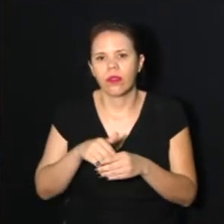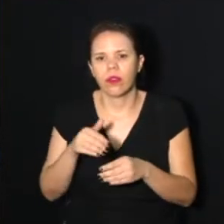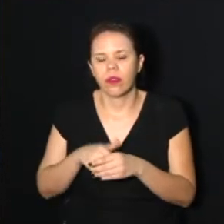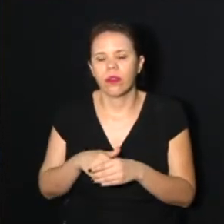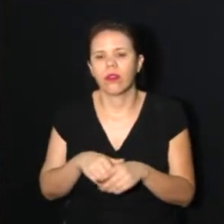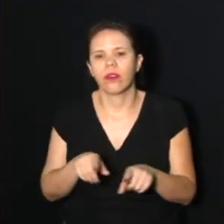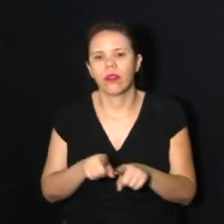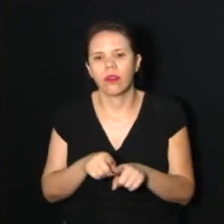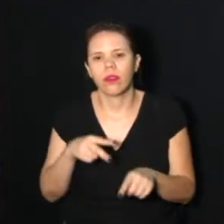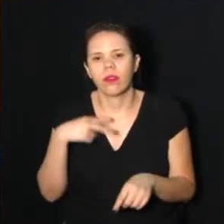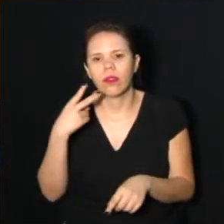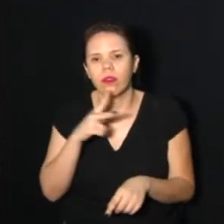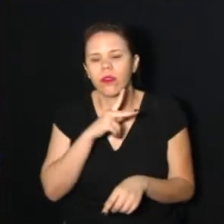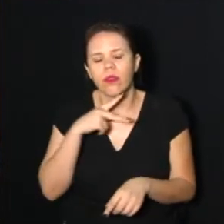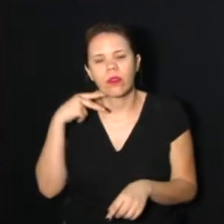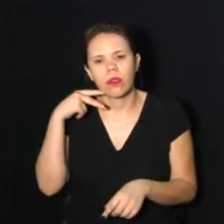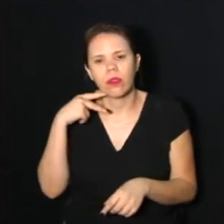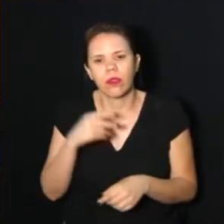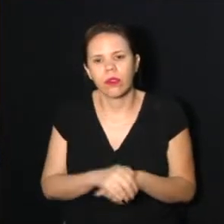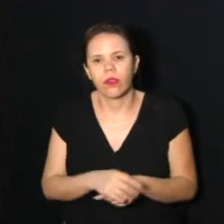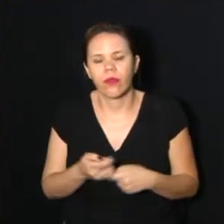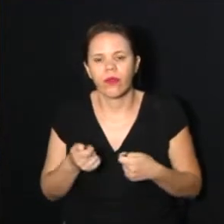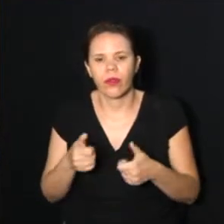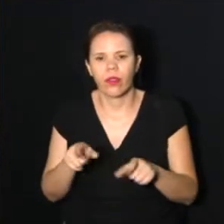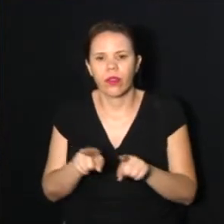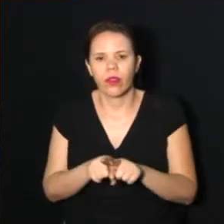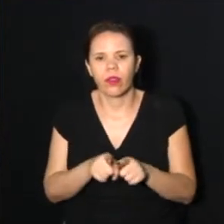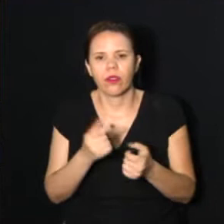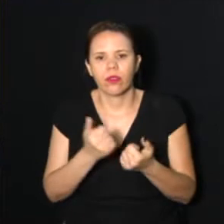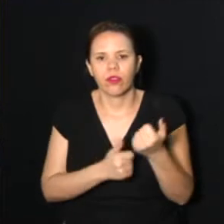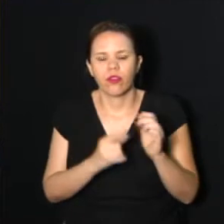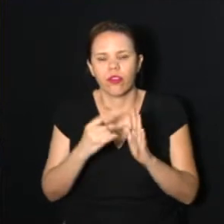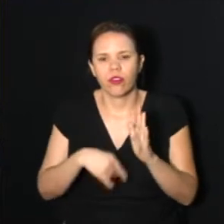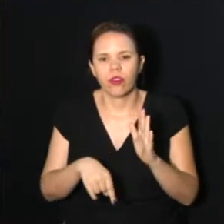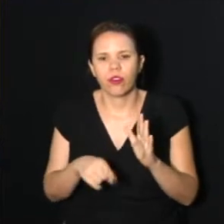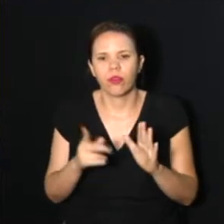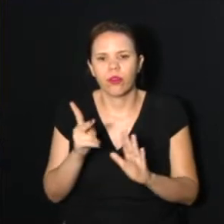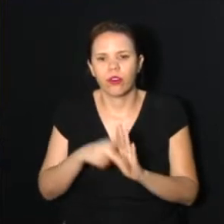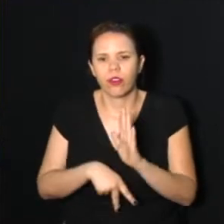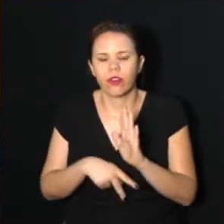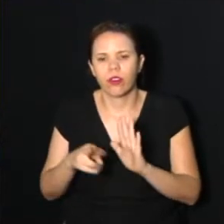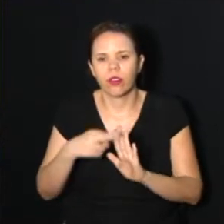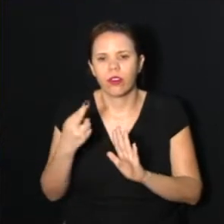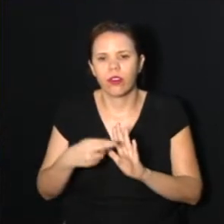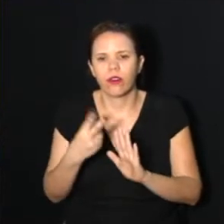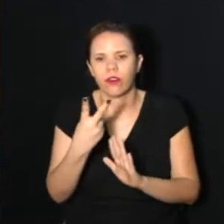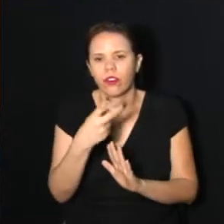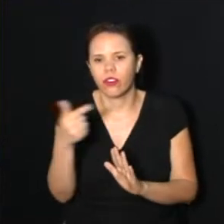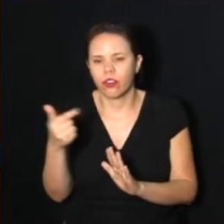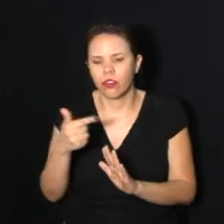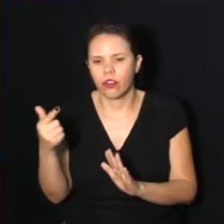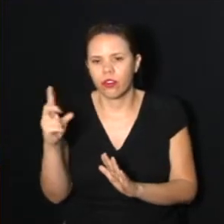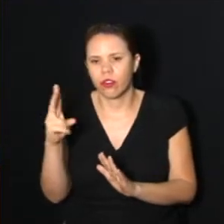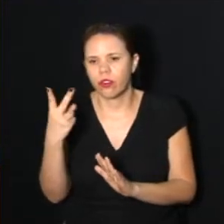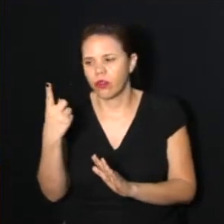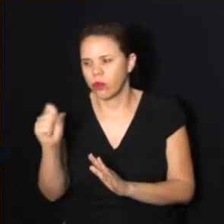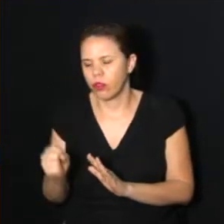exarado pelo senhor Pirmínio Monteiro, favorável ao substitutivo total, projeto de resolução 22/2018,